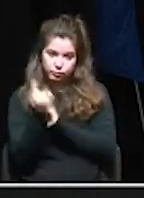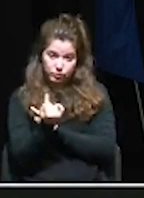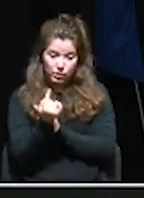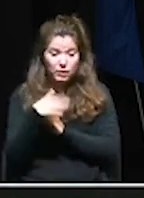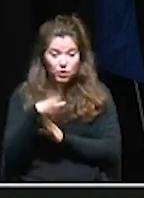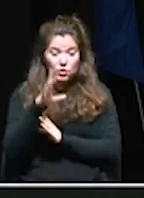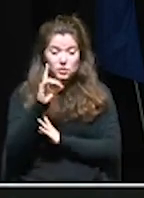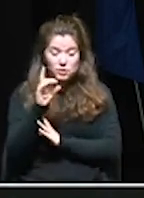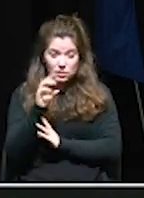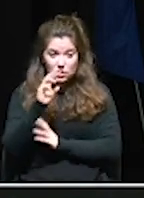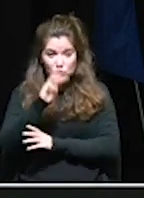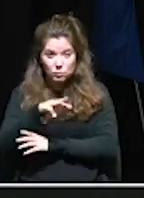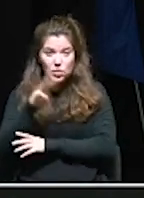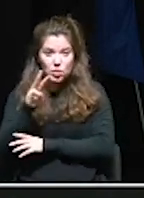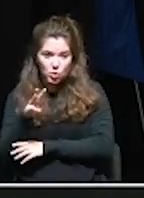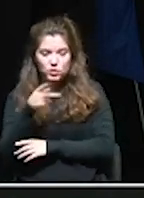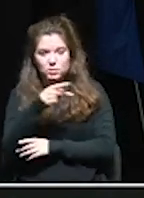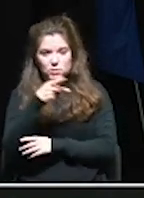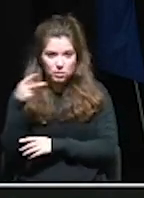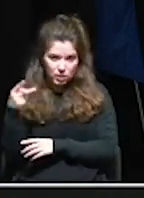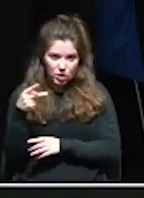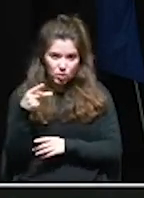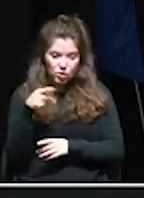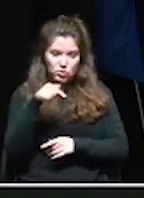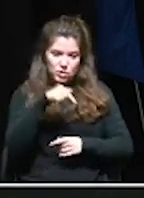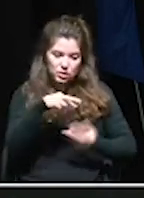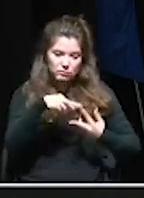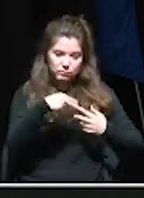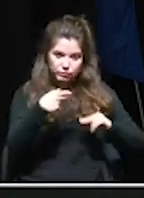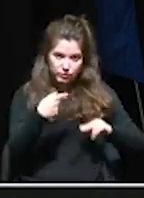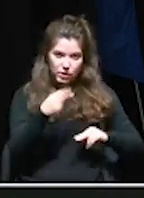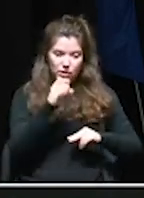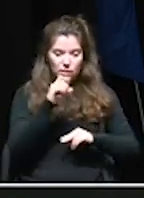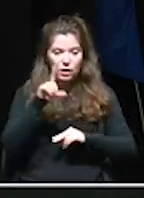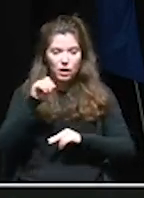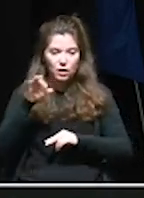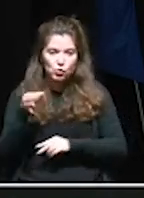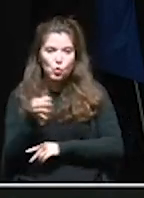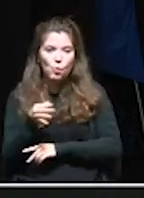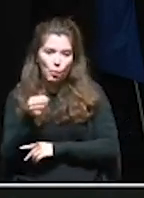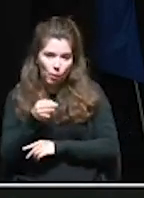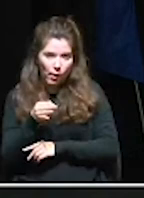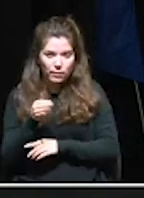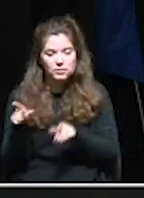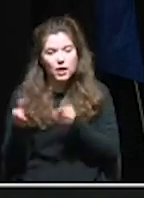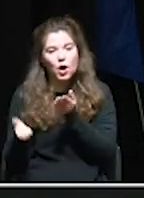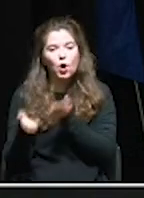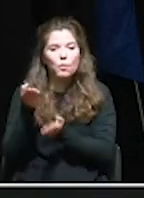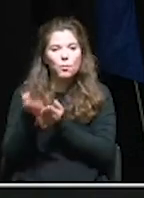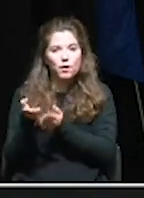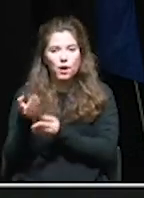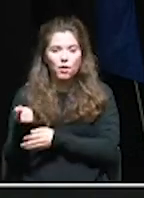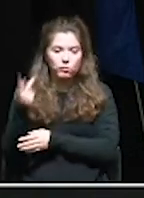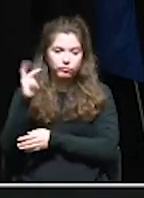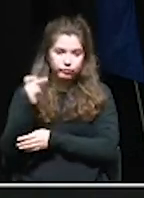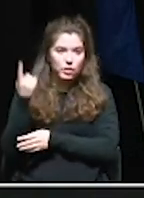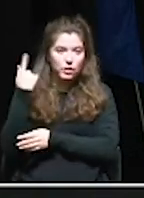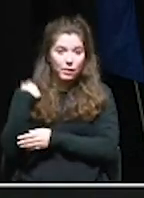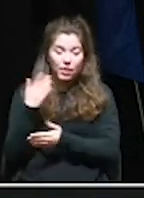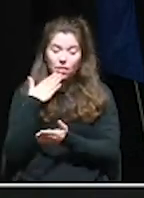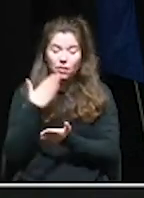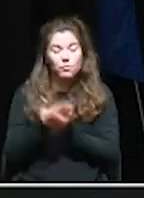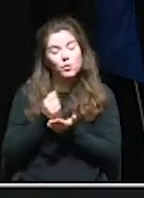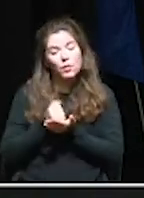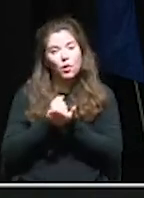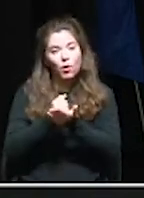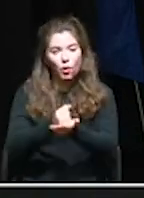Estes 16 milhões de euros de que o município de Carlos Moedas está a abdicar face ao executivo anterior dariam para apoiar mais 3.400